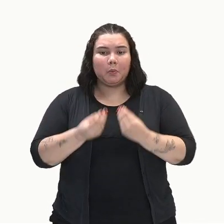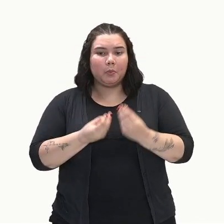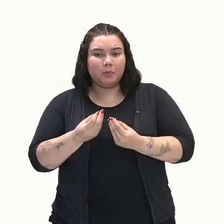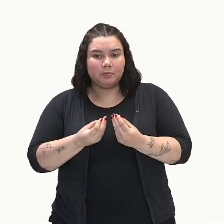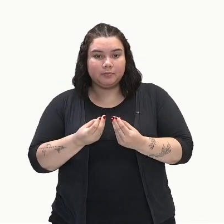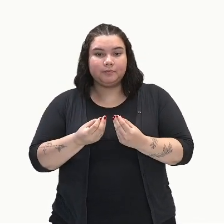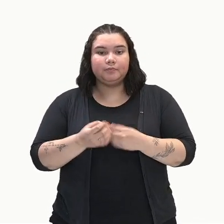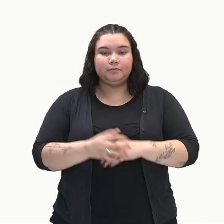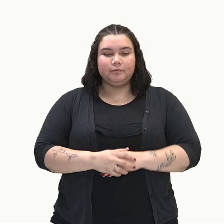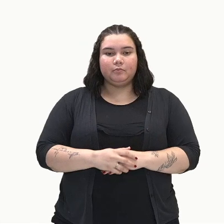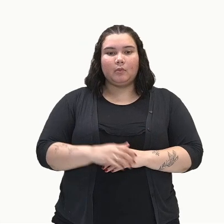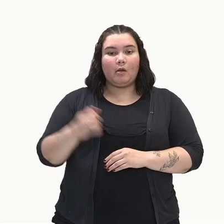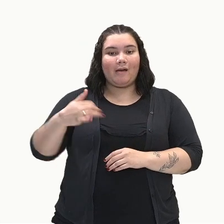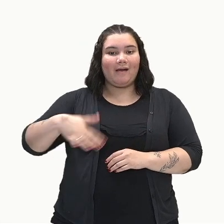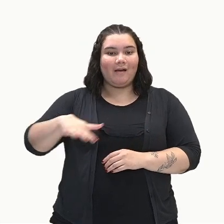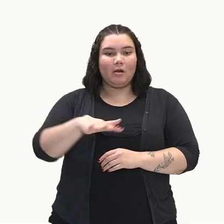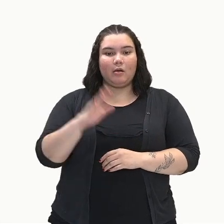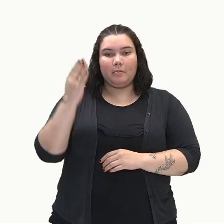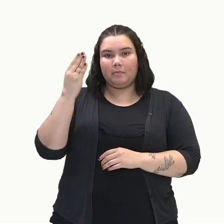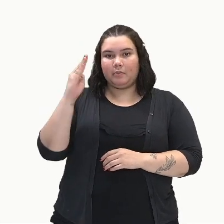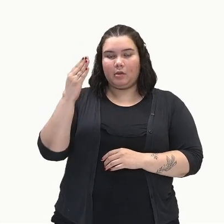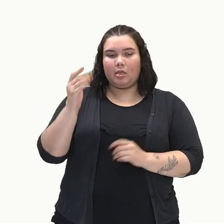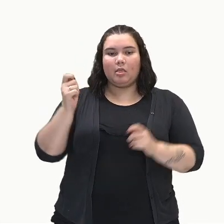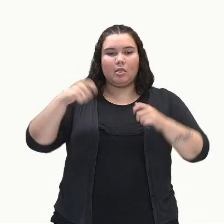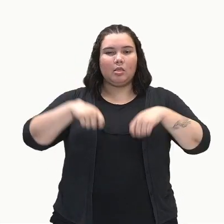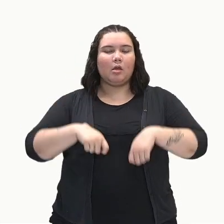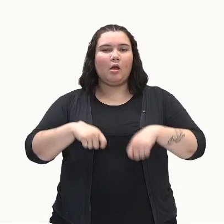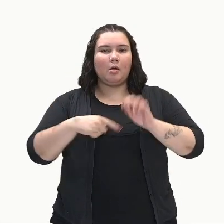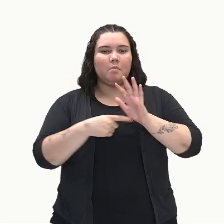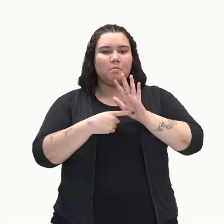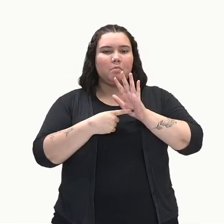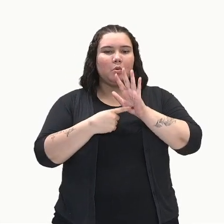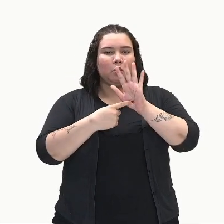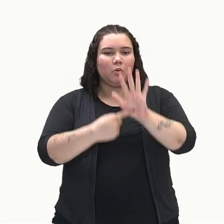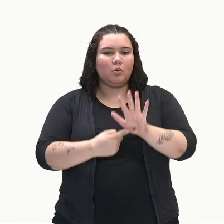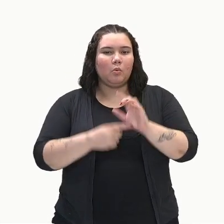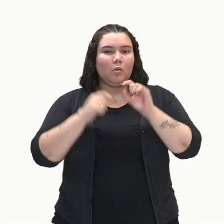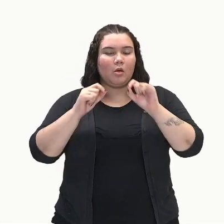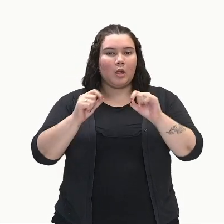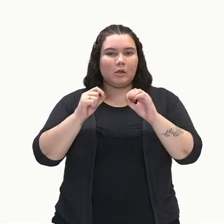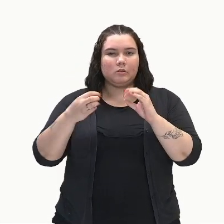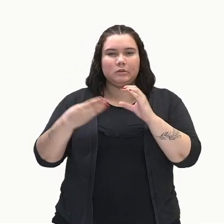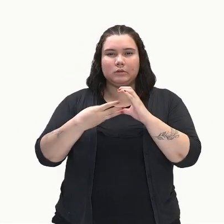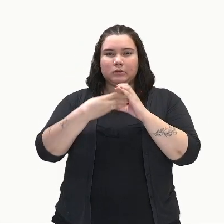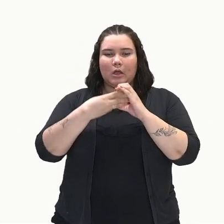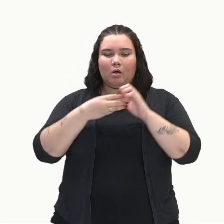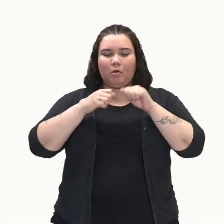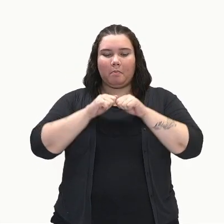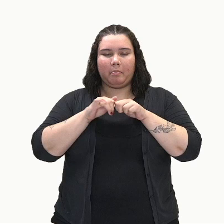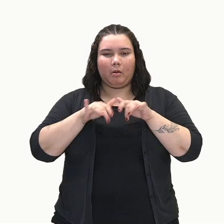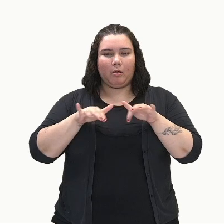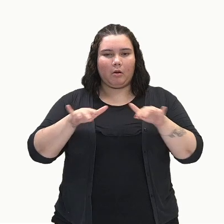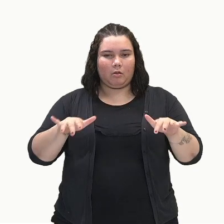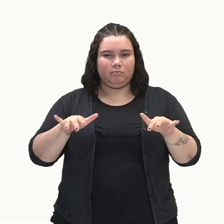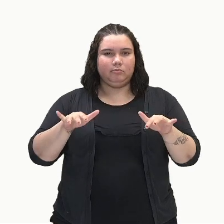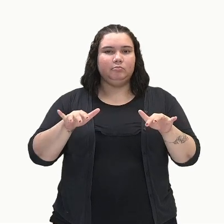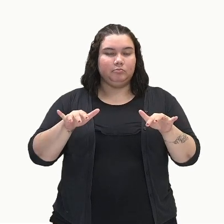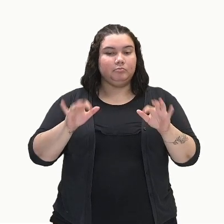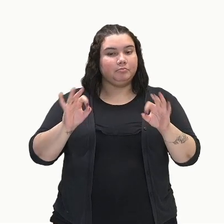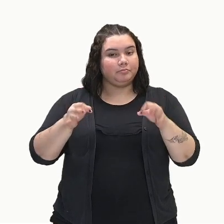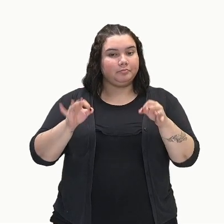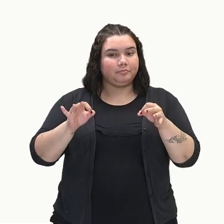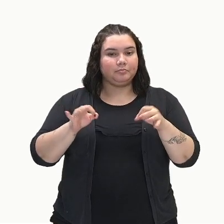da biologia, podemos destacar a multiplicação de células,